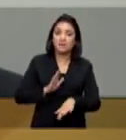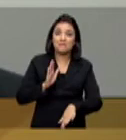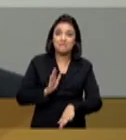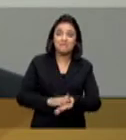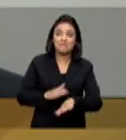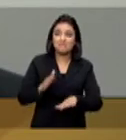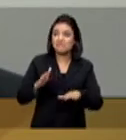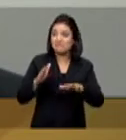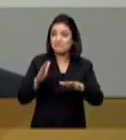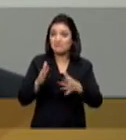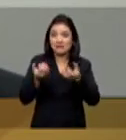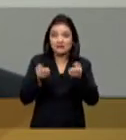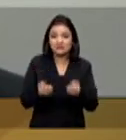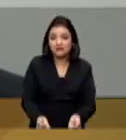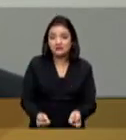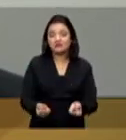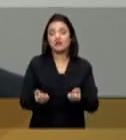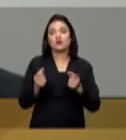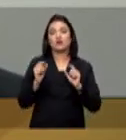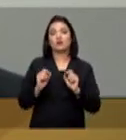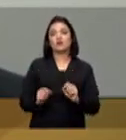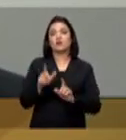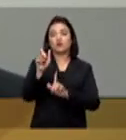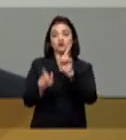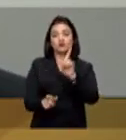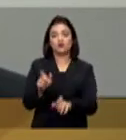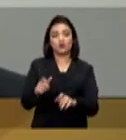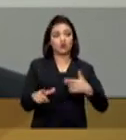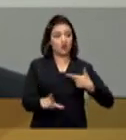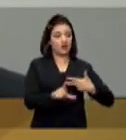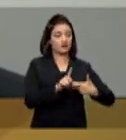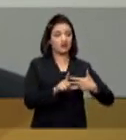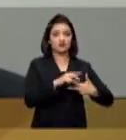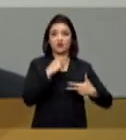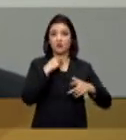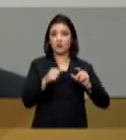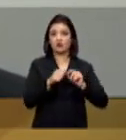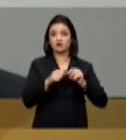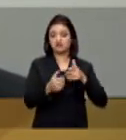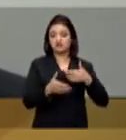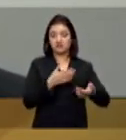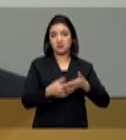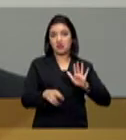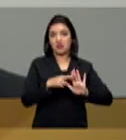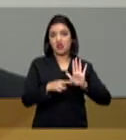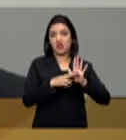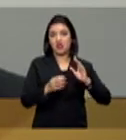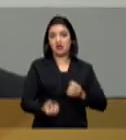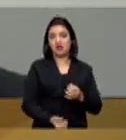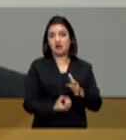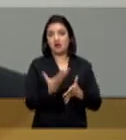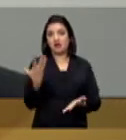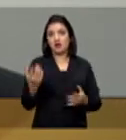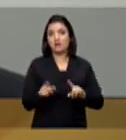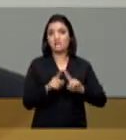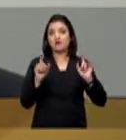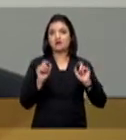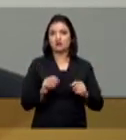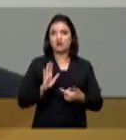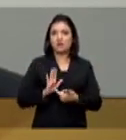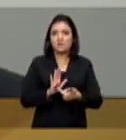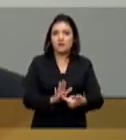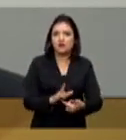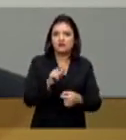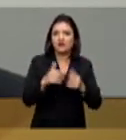que o legislativo não pode atuar de maneira imoderada, nem formular regras legais cujo conteúdo revele